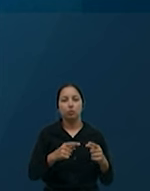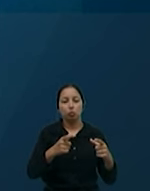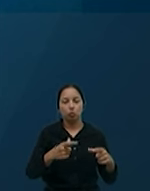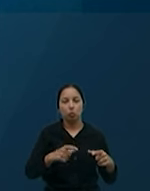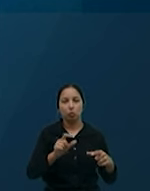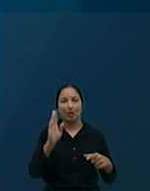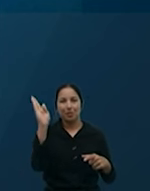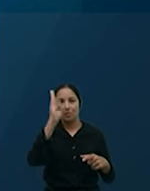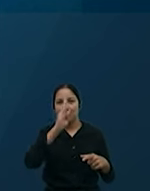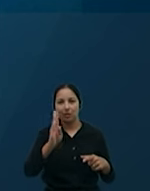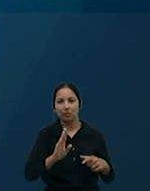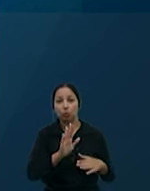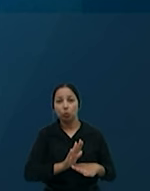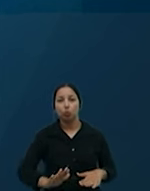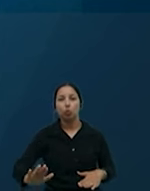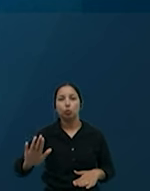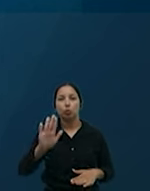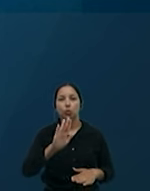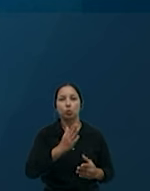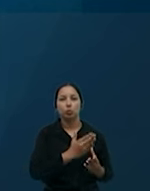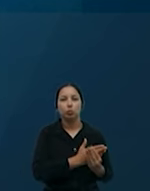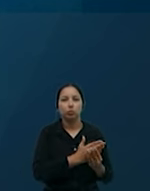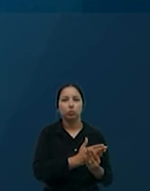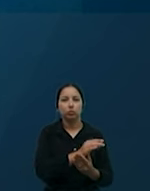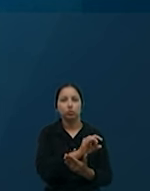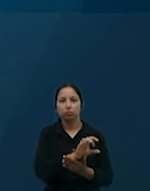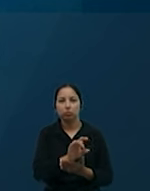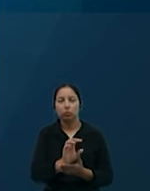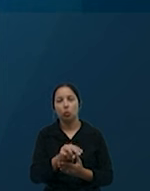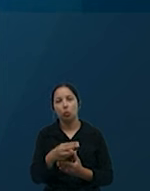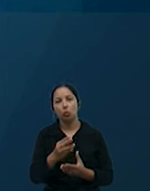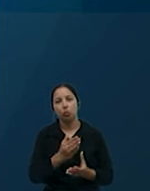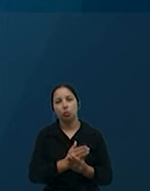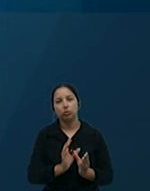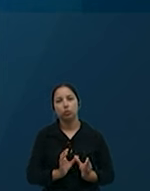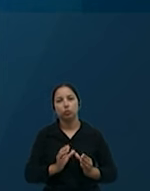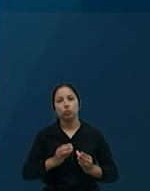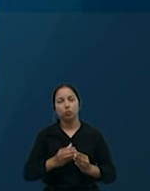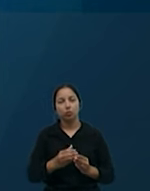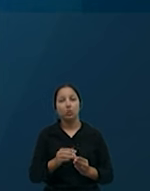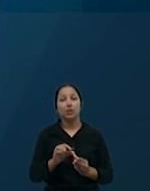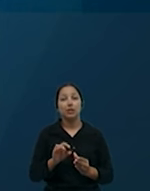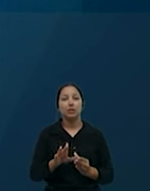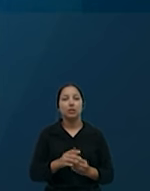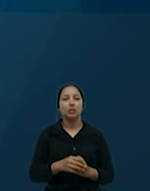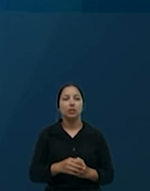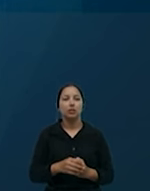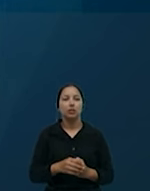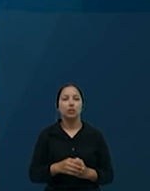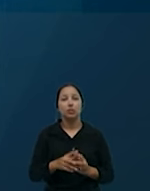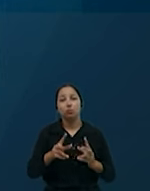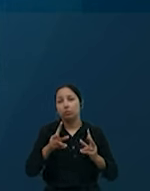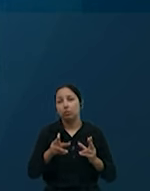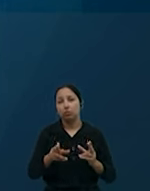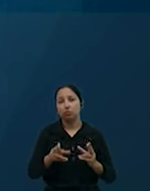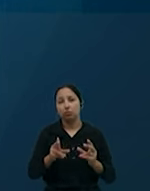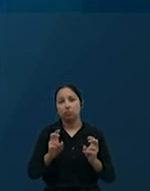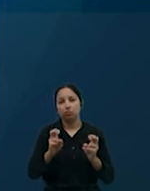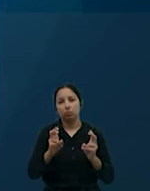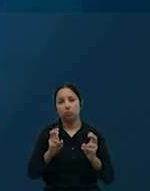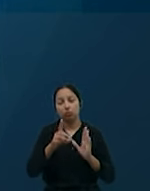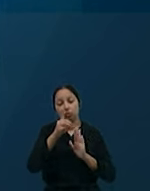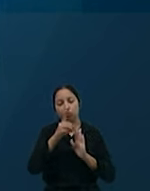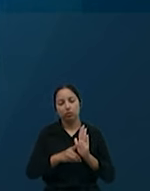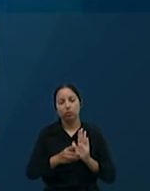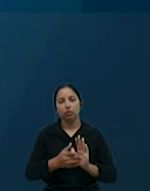a todos os processos individuais e coletivos que versem sobre idêntica questão de direito. Então, me parece